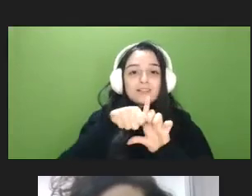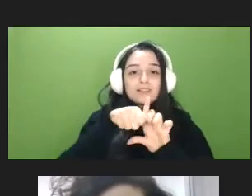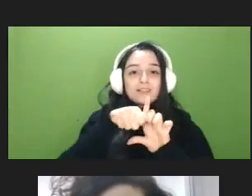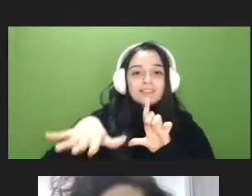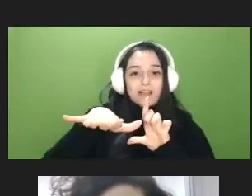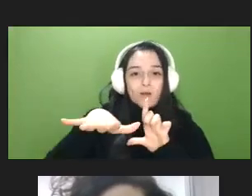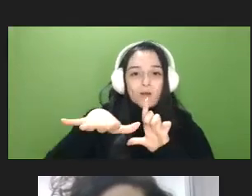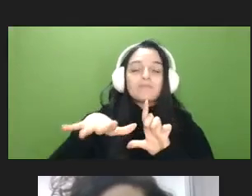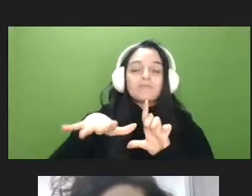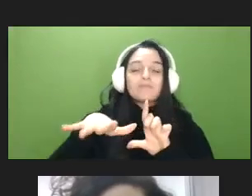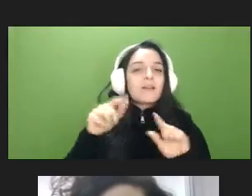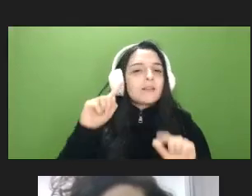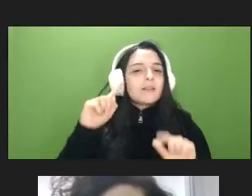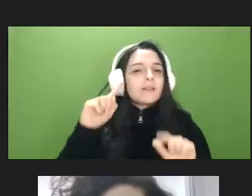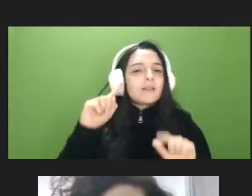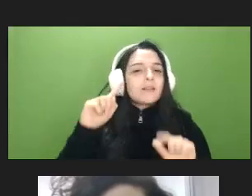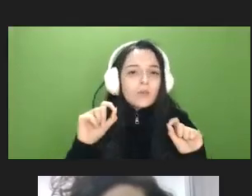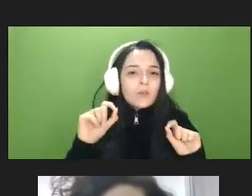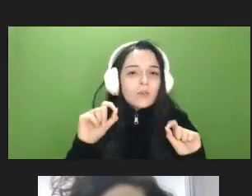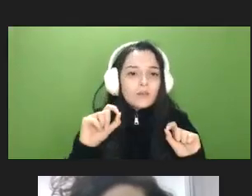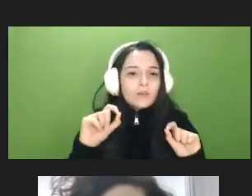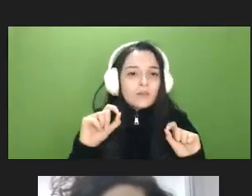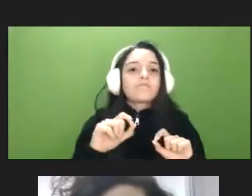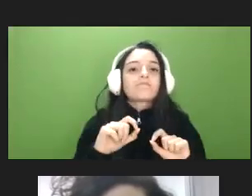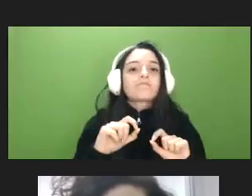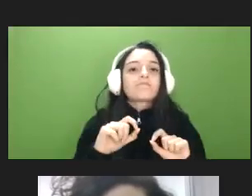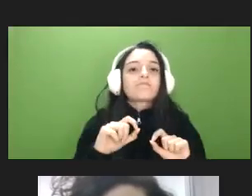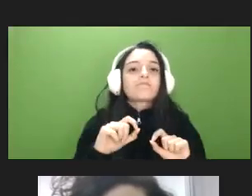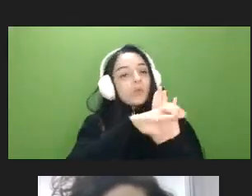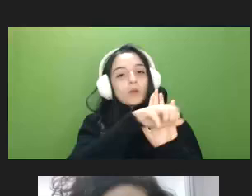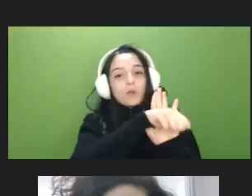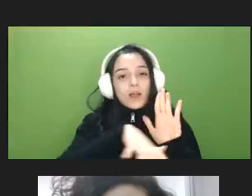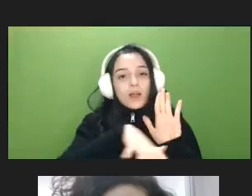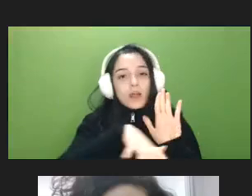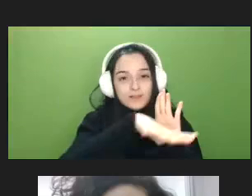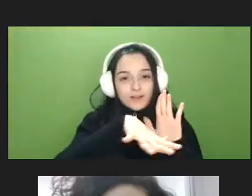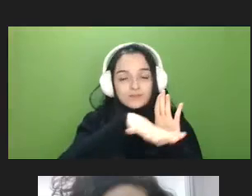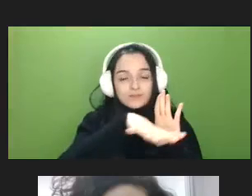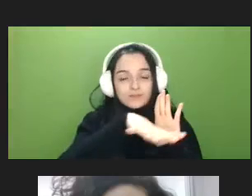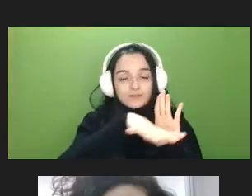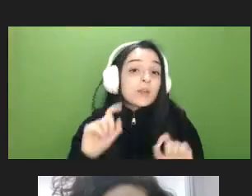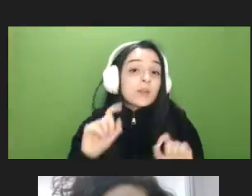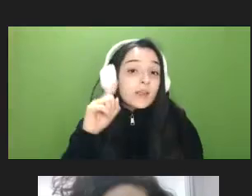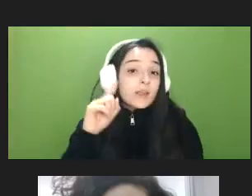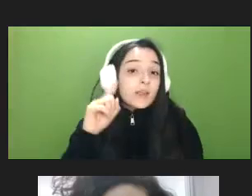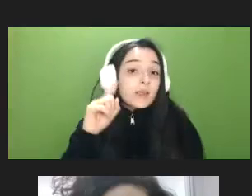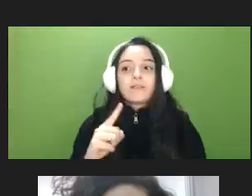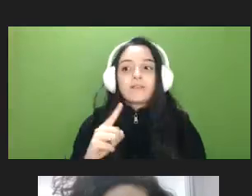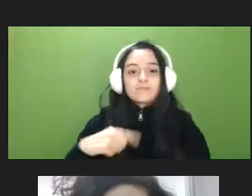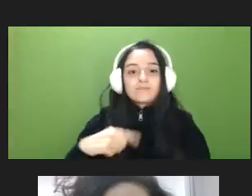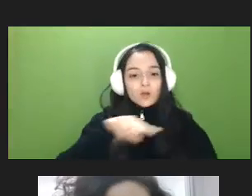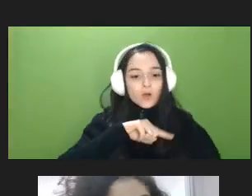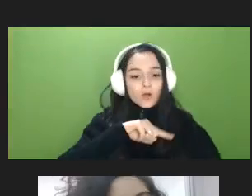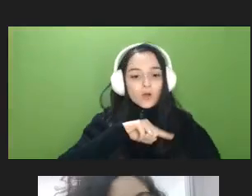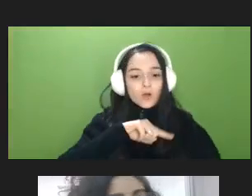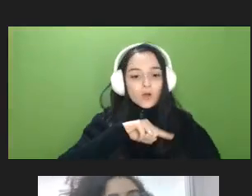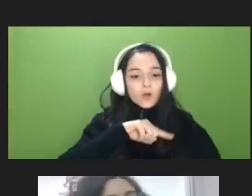os alunos na universidade para que eles possam também levar o que a universidade constrói para a sociedade e